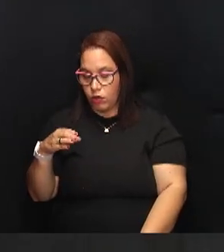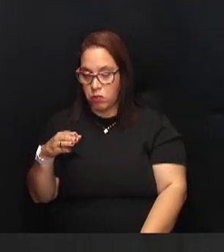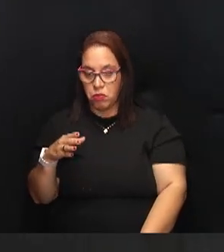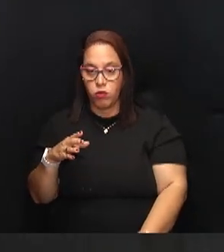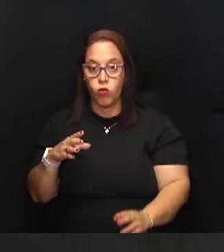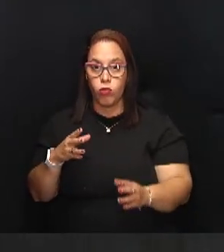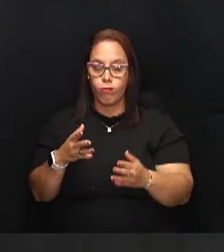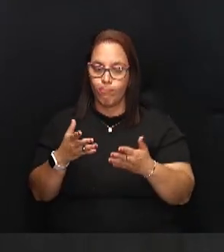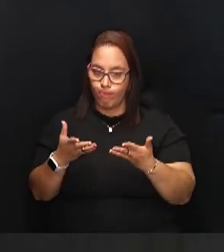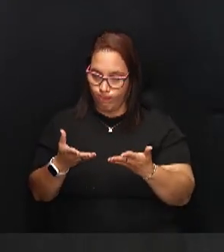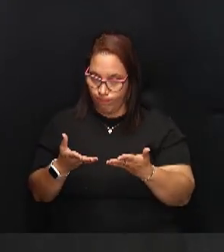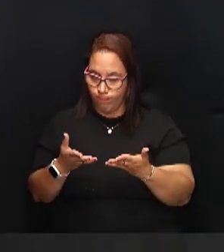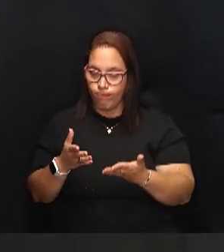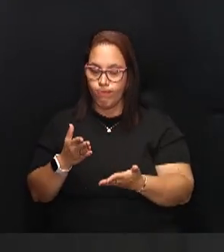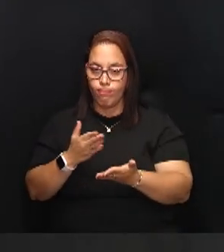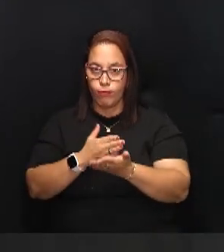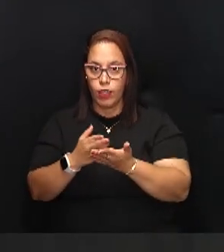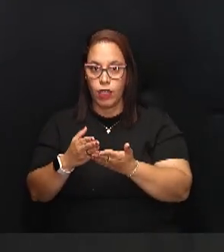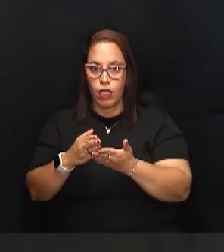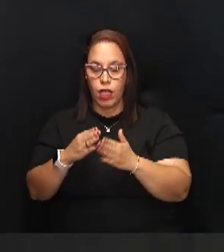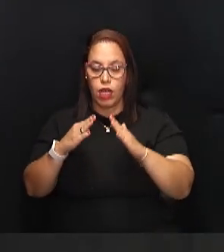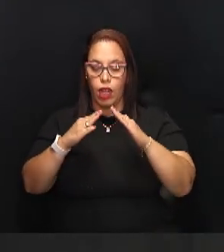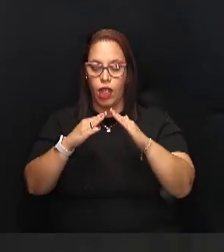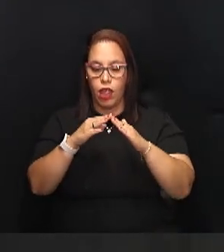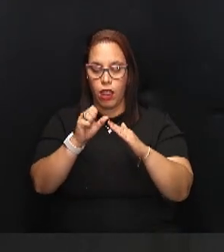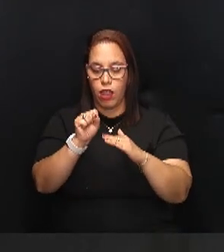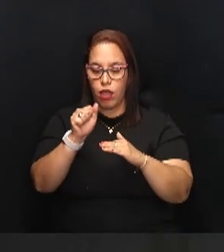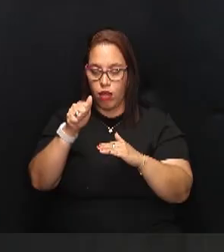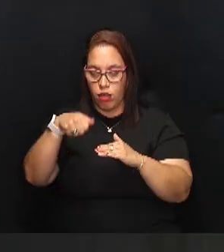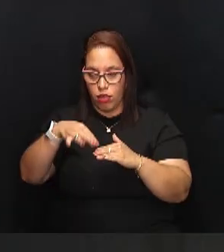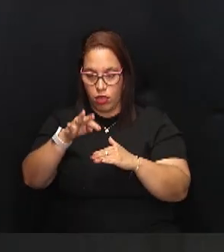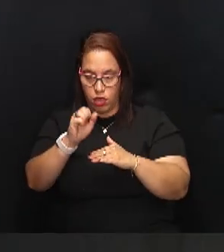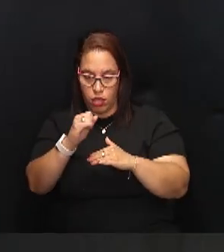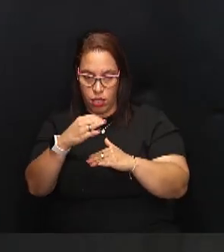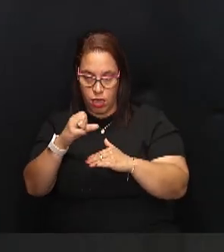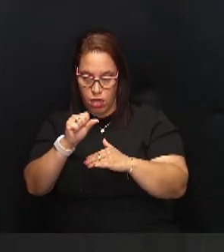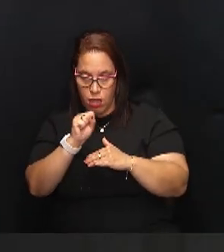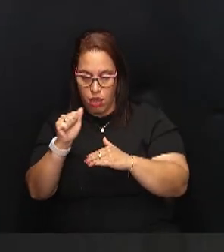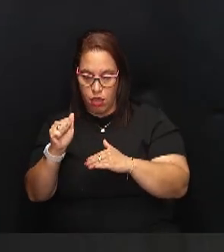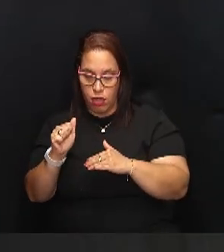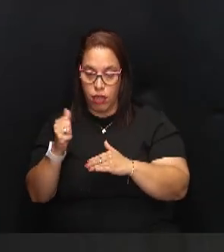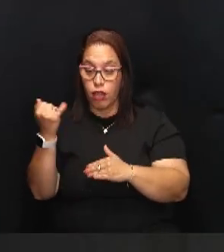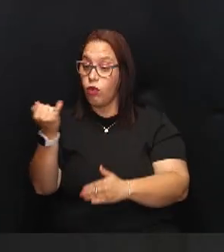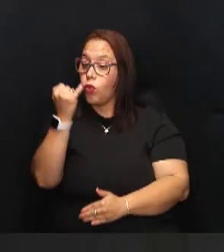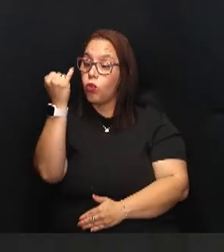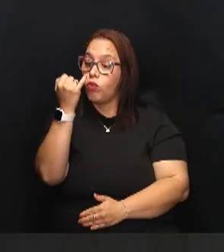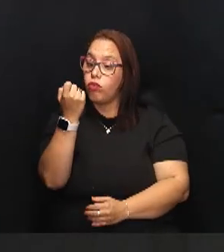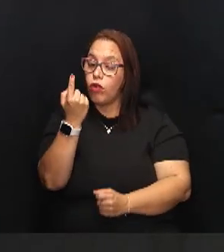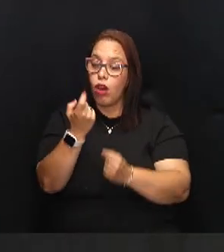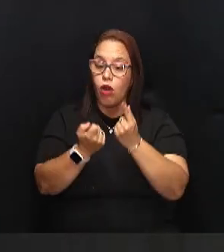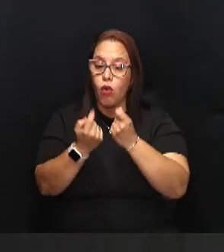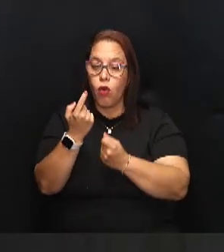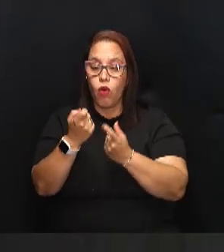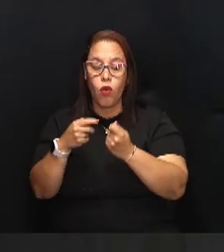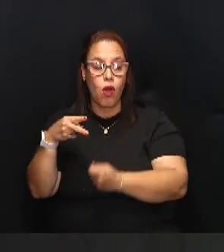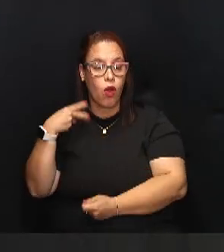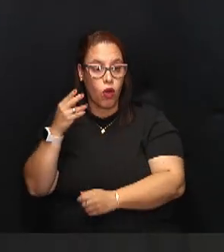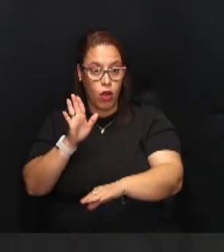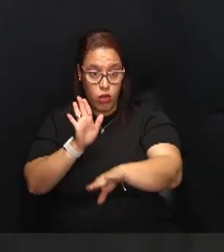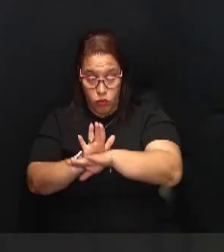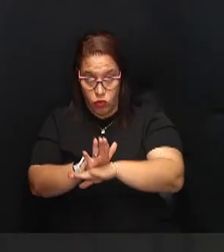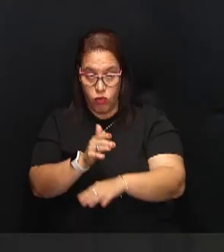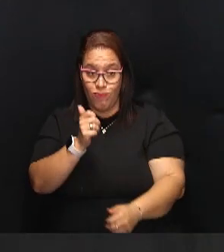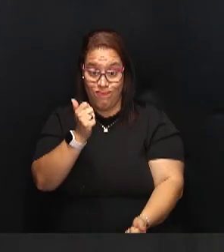ao contento. A nossa Santa Casa também, né? É importante que alguns vereadores socorreram a Santa